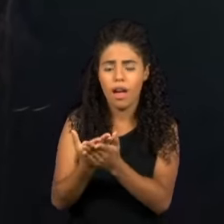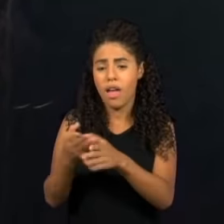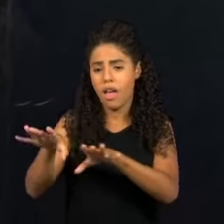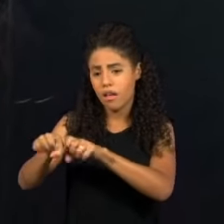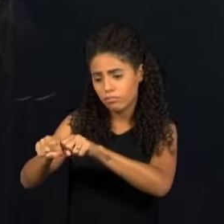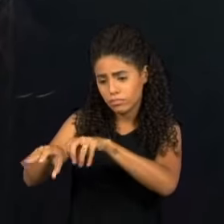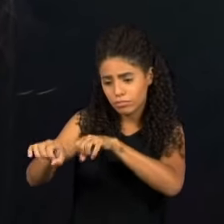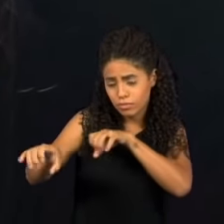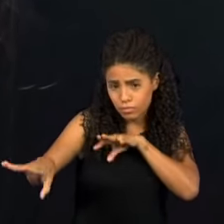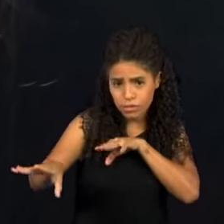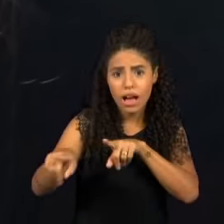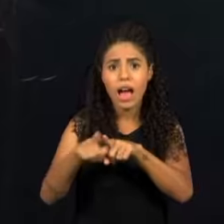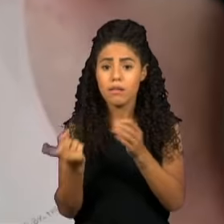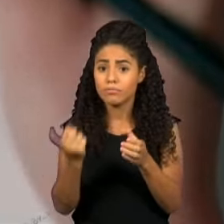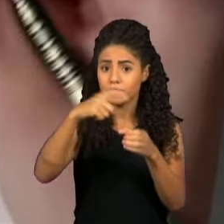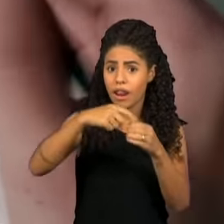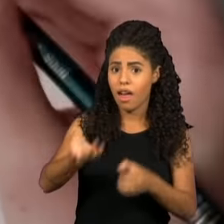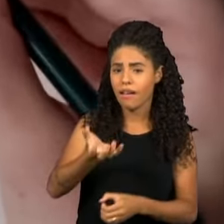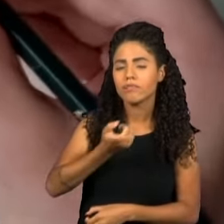mas pretende voltar.